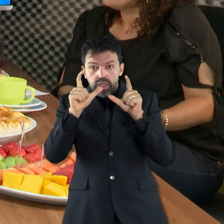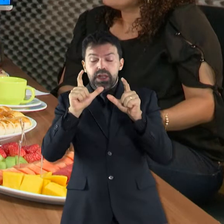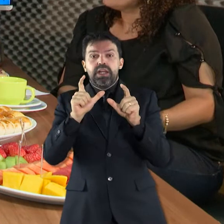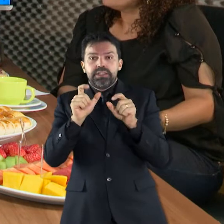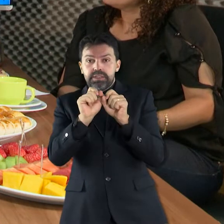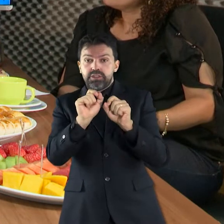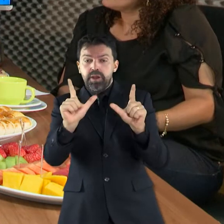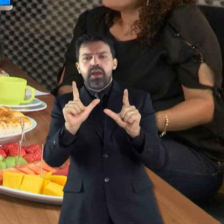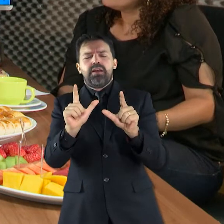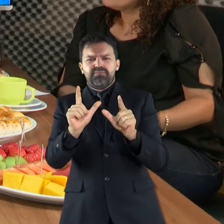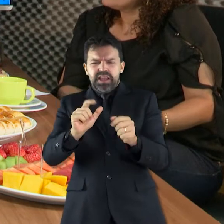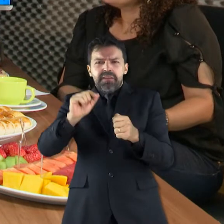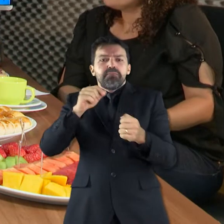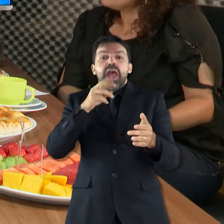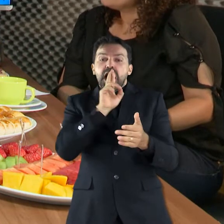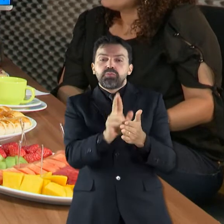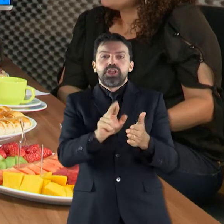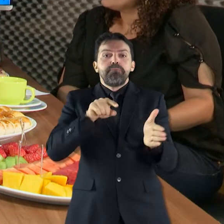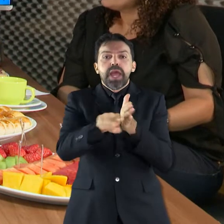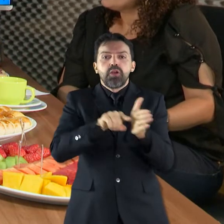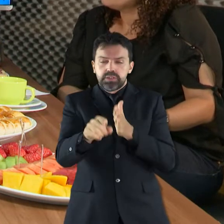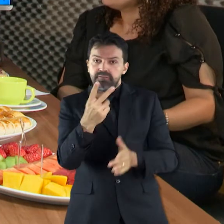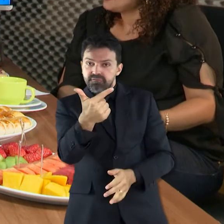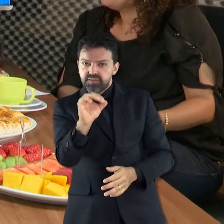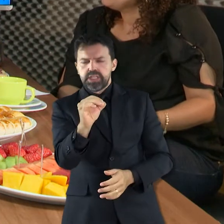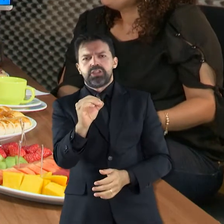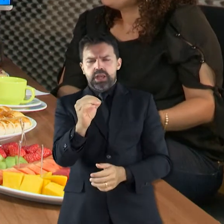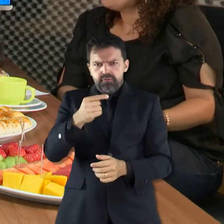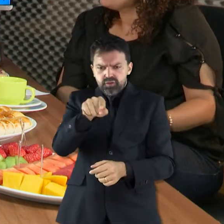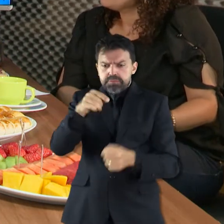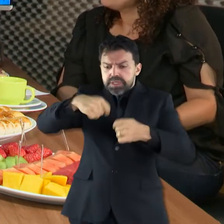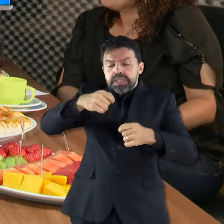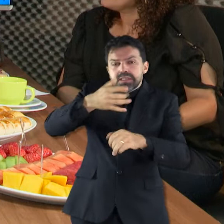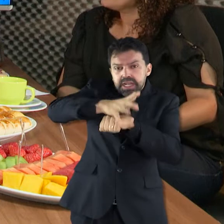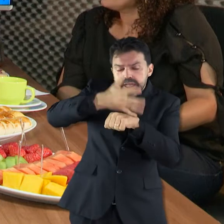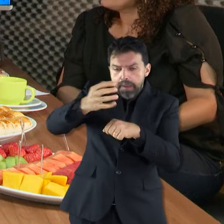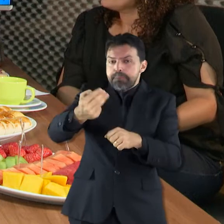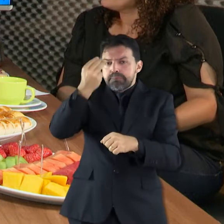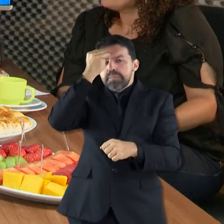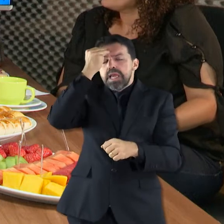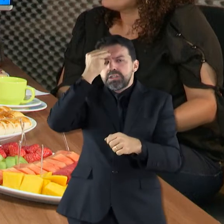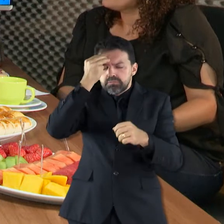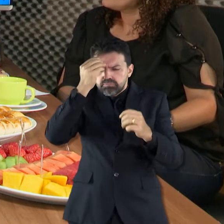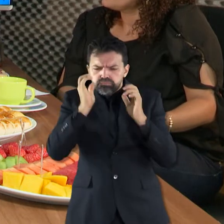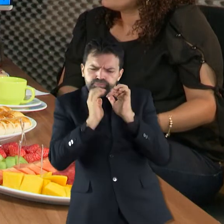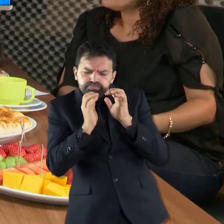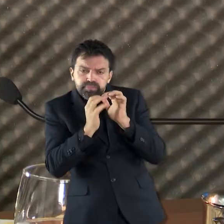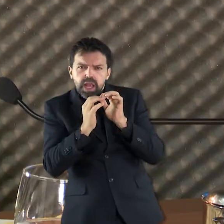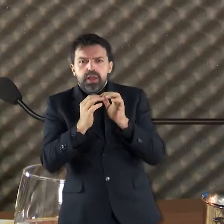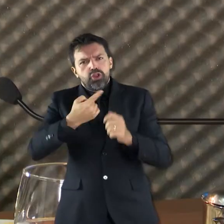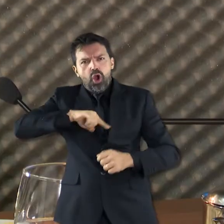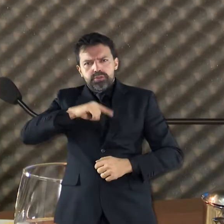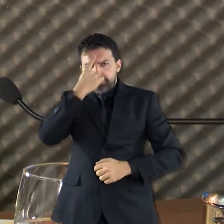cedo, fazia 20 questões. Porque você é que nem corrida, você tem que treinar a mente você tem que manter, porque o perfil da gente de